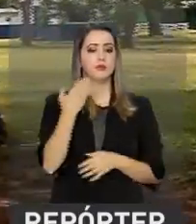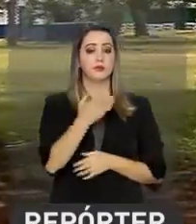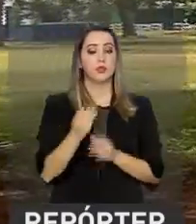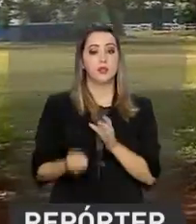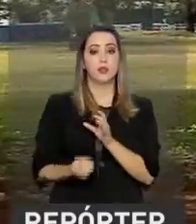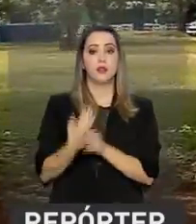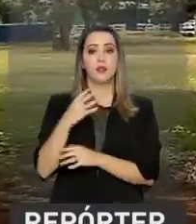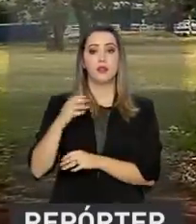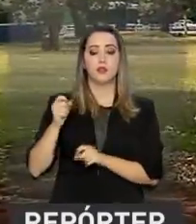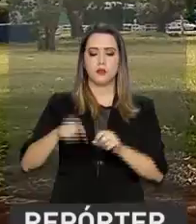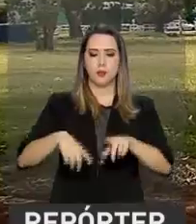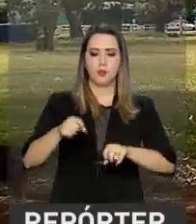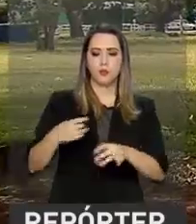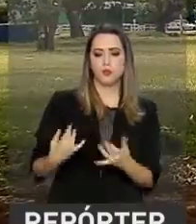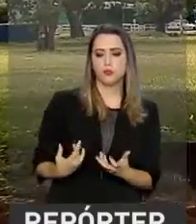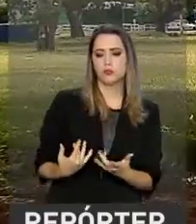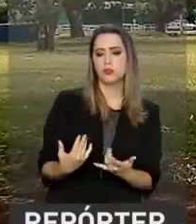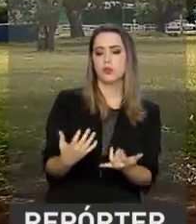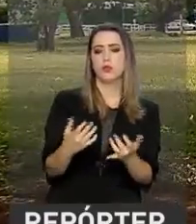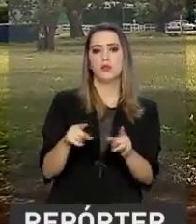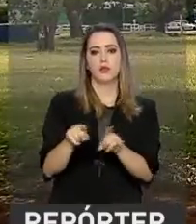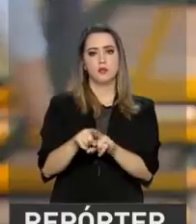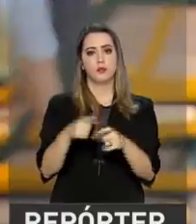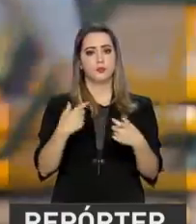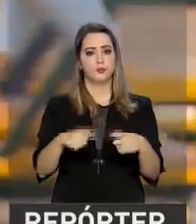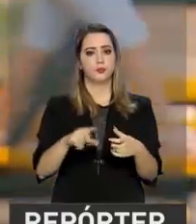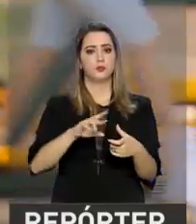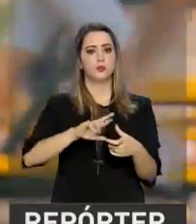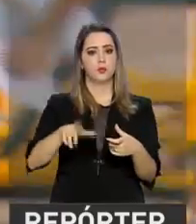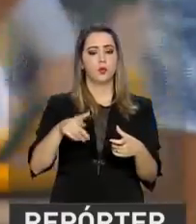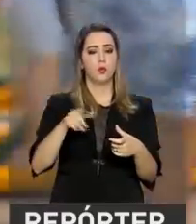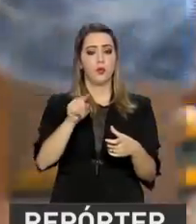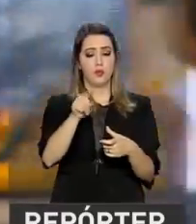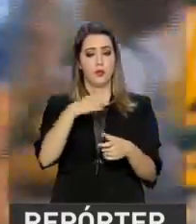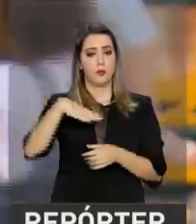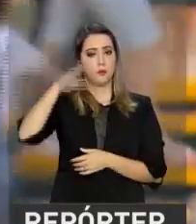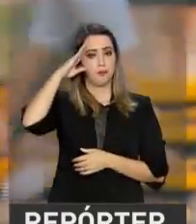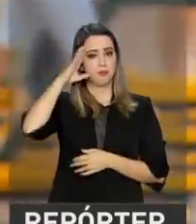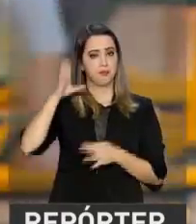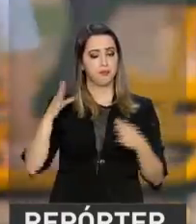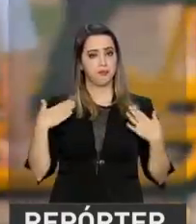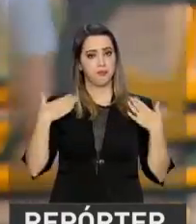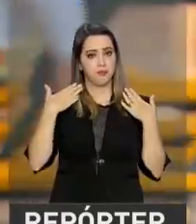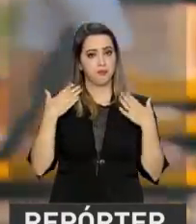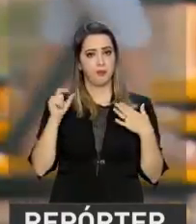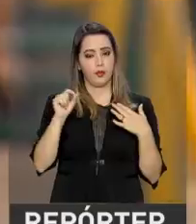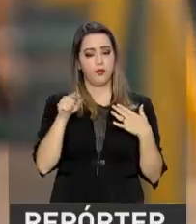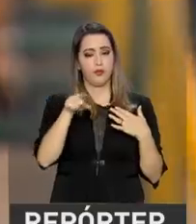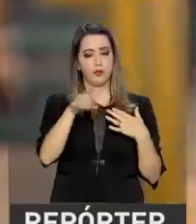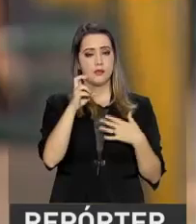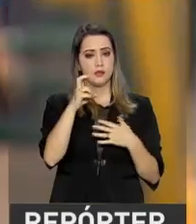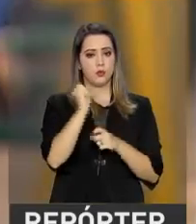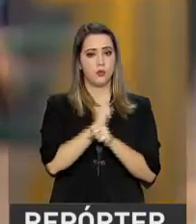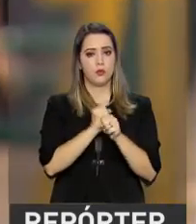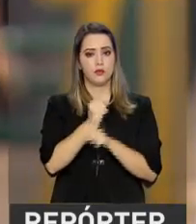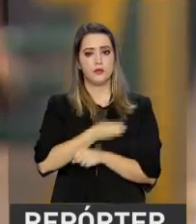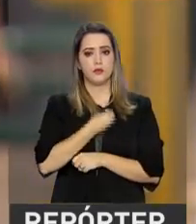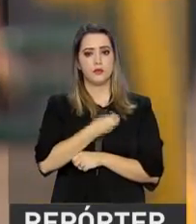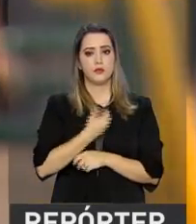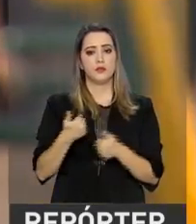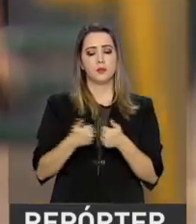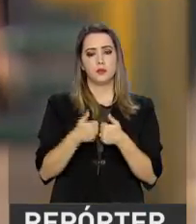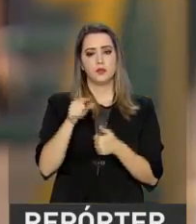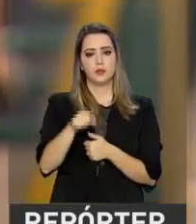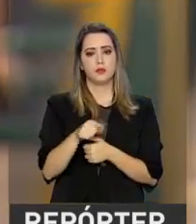de hortas comunitárias e fossas ecológicas pra esse sargento que morar cinco anos na vila o projeto vai melhorar